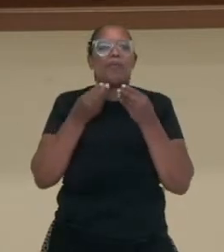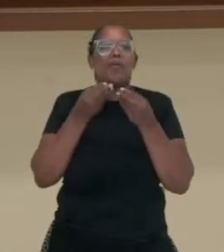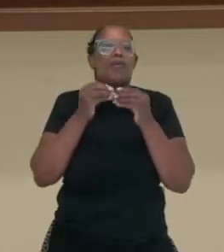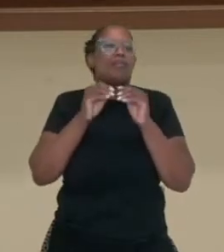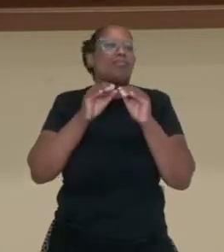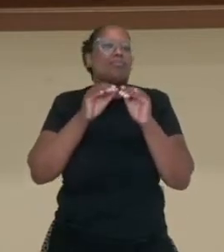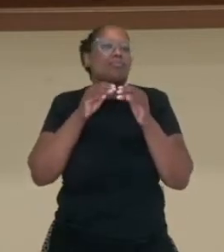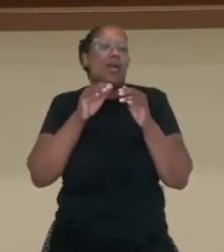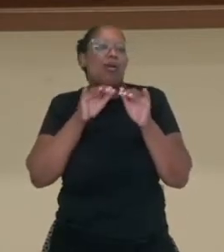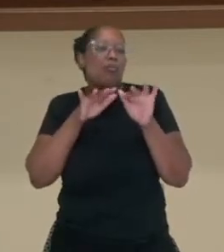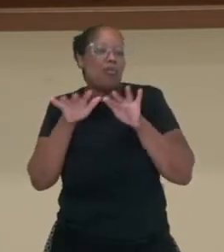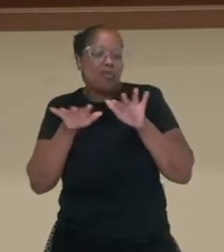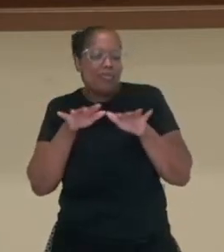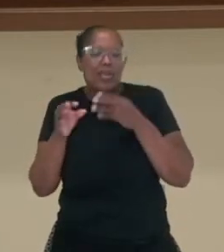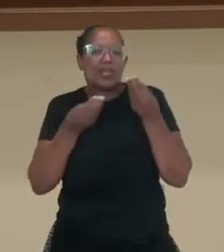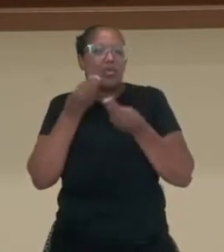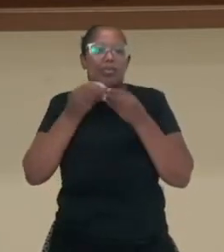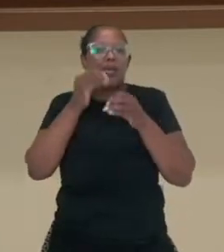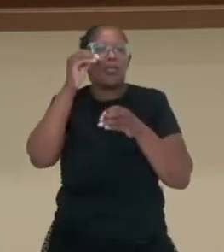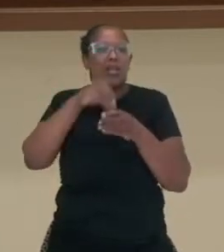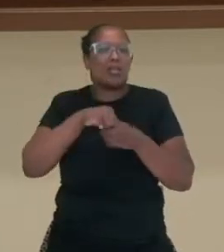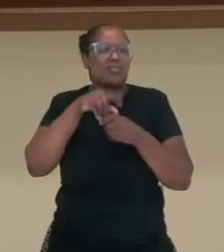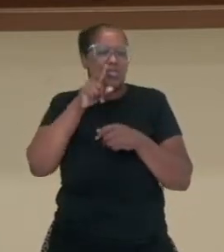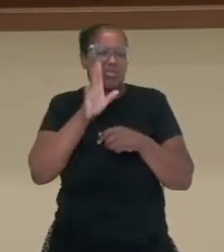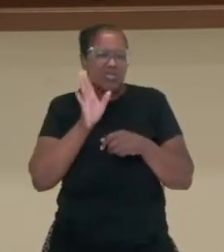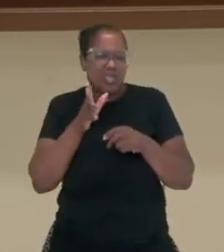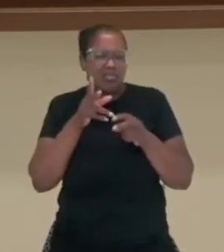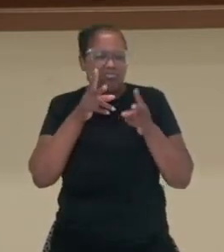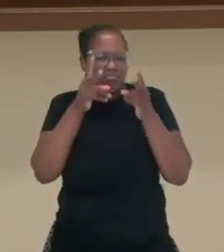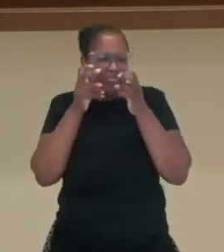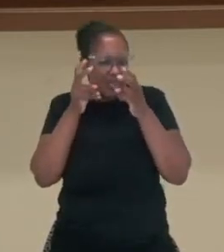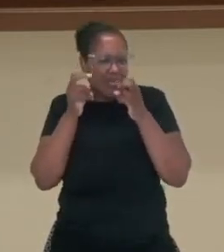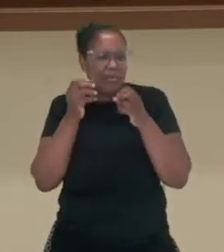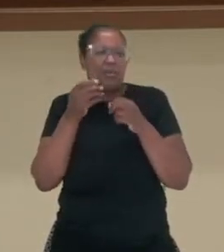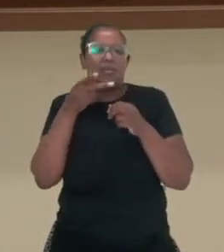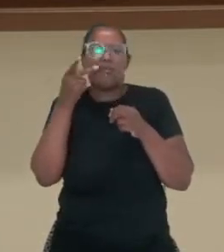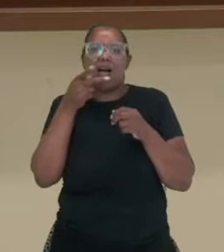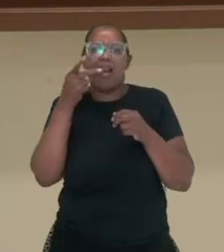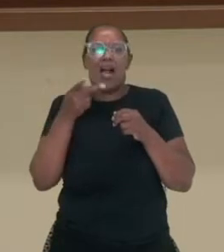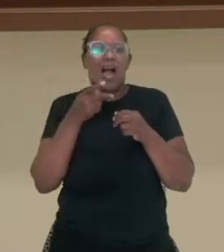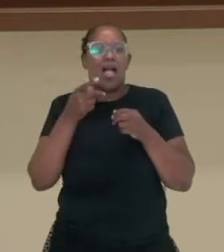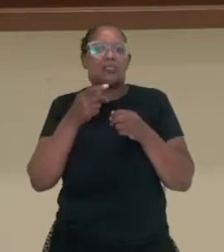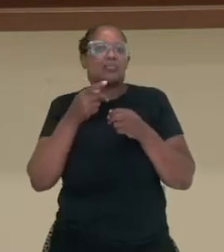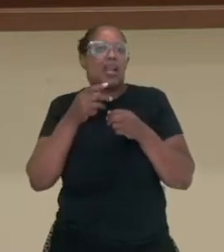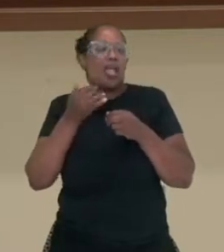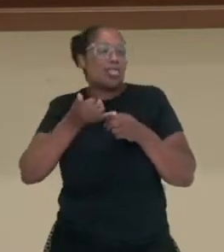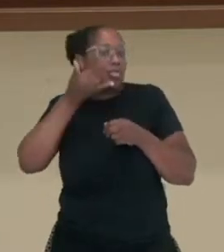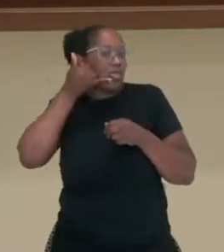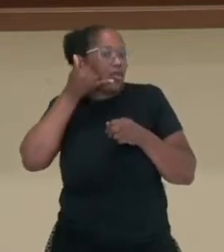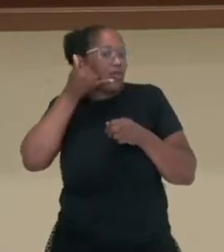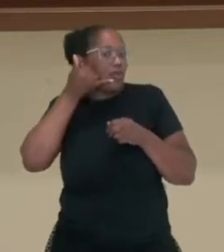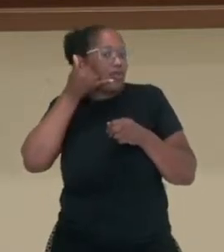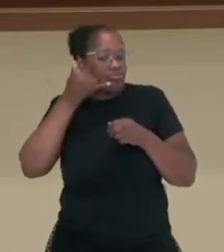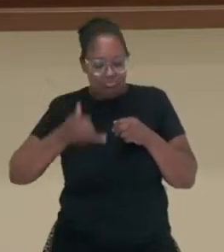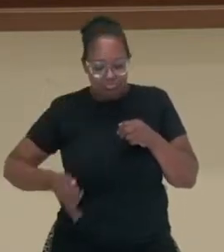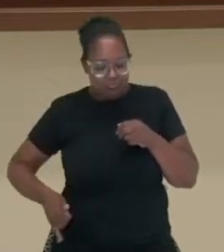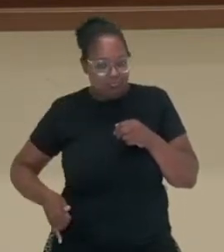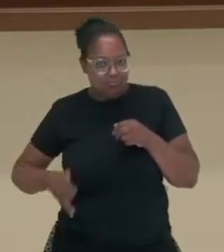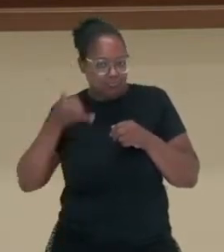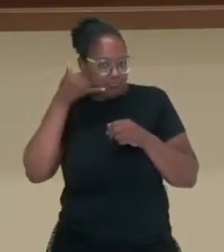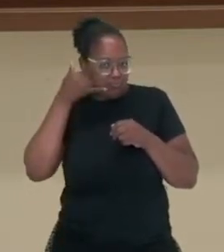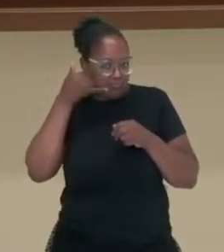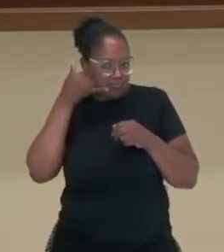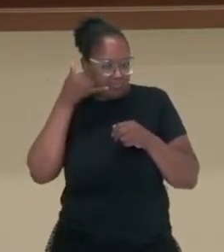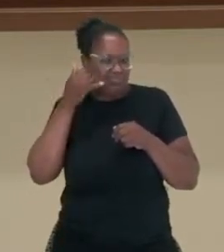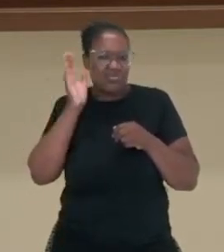Você já ouviu falar sobre um telefone celular? Você sabia que antes do smartphone existiu o